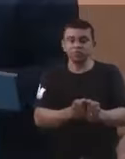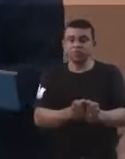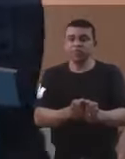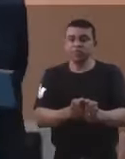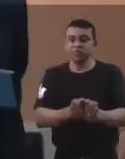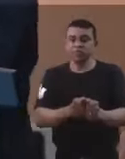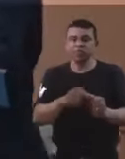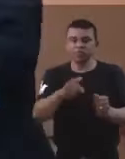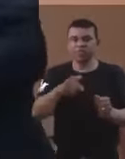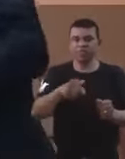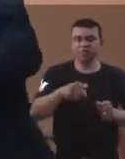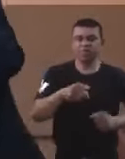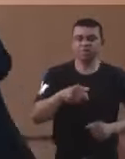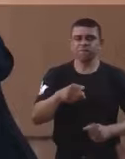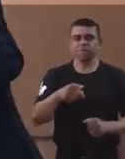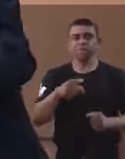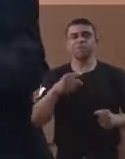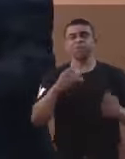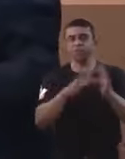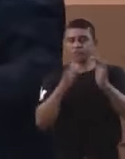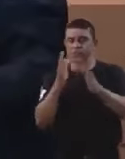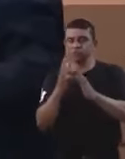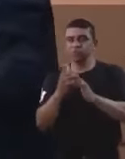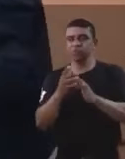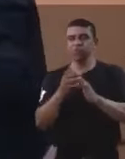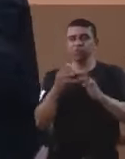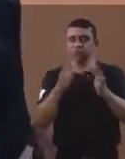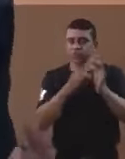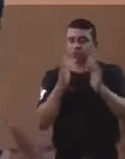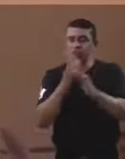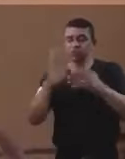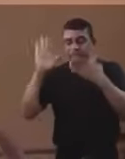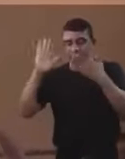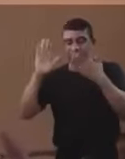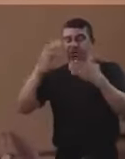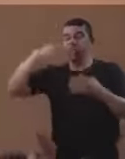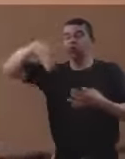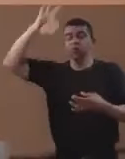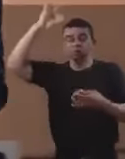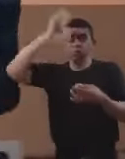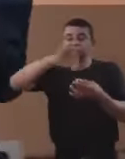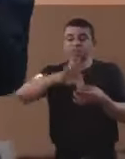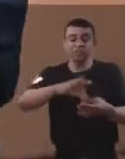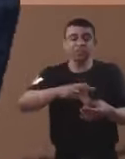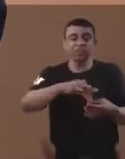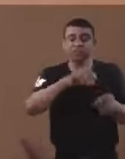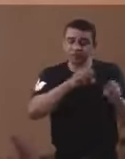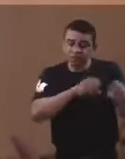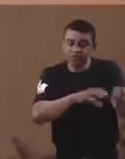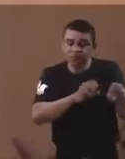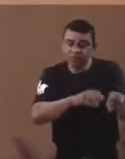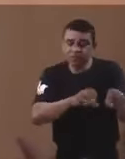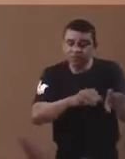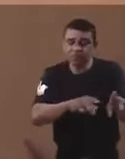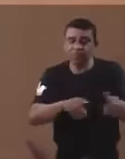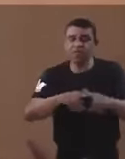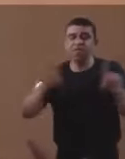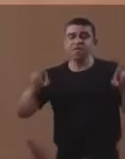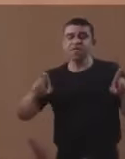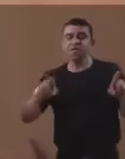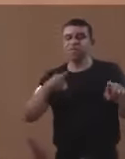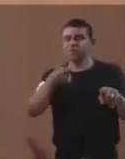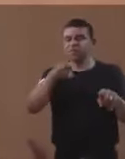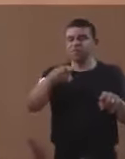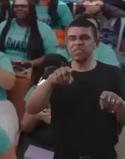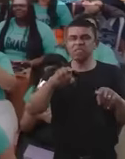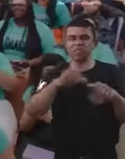Jesus não está prometendo que o Espírito vai agir na sua mente se você dorme 4 horas rindo no TikTok lá. Kkk,